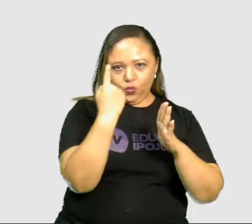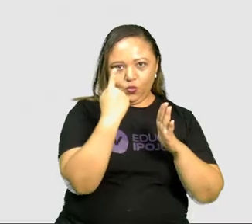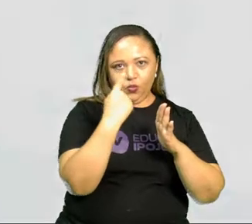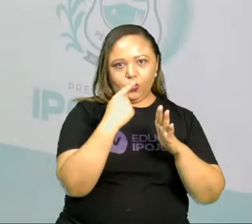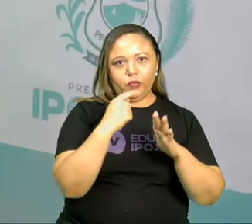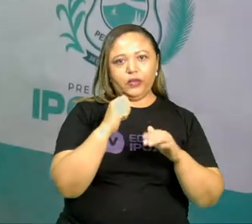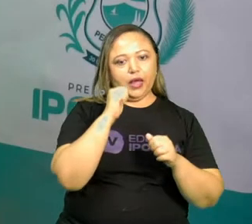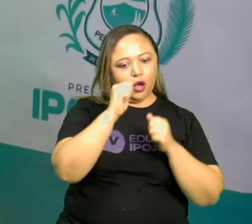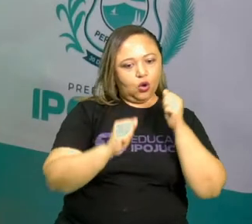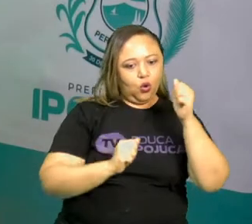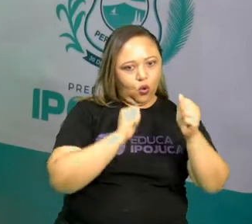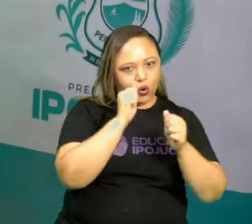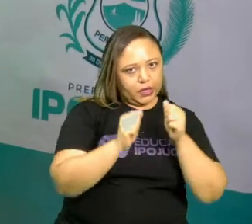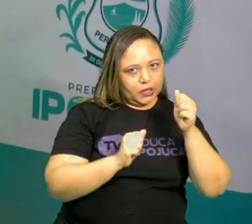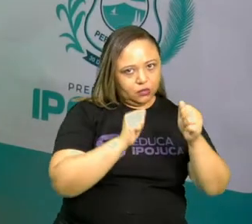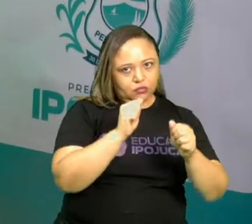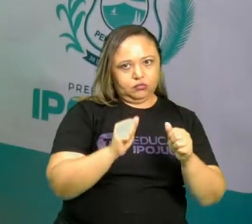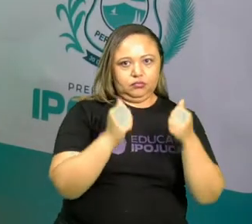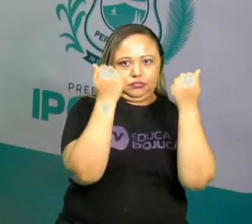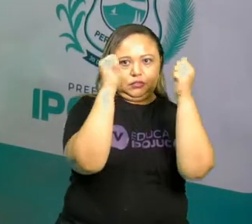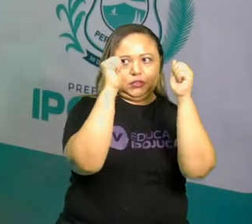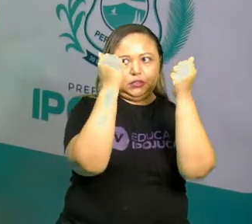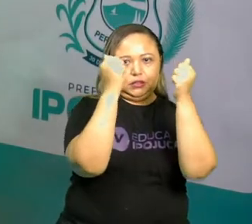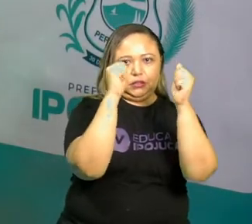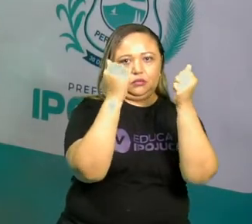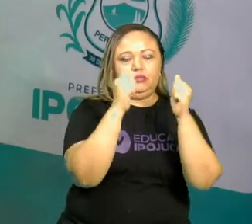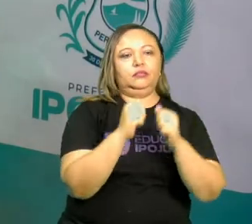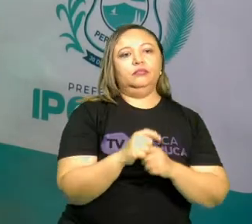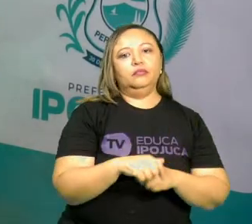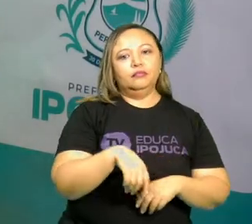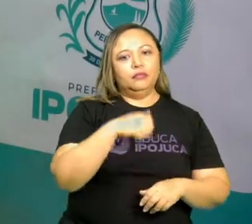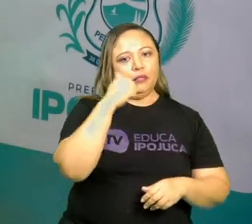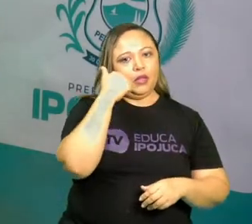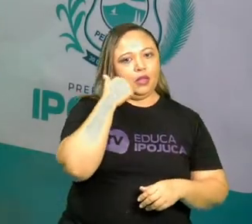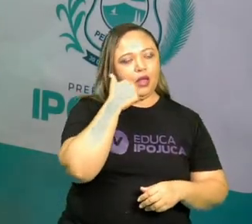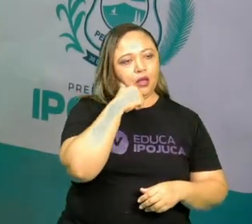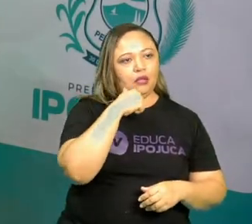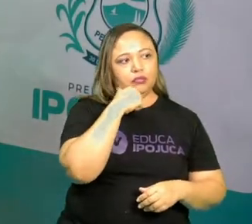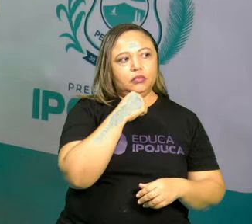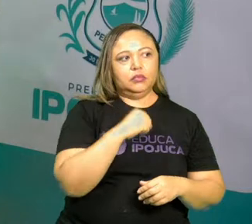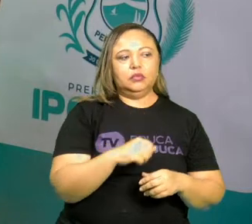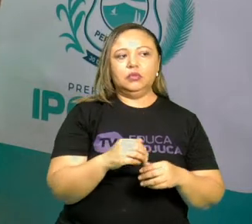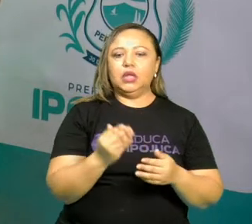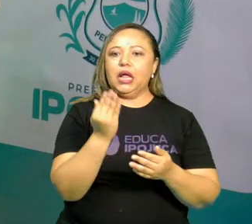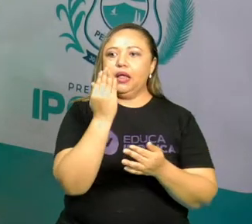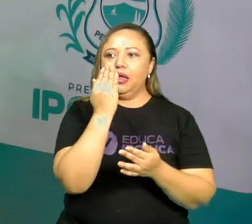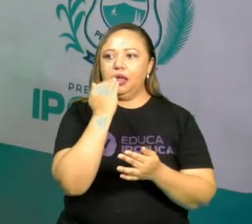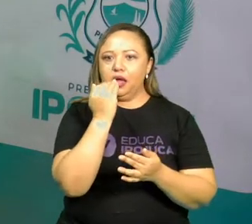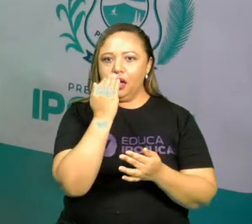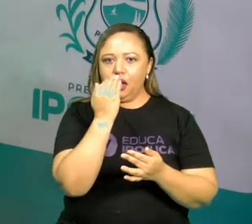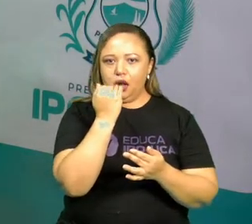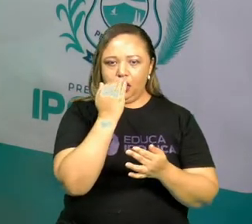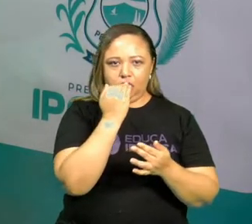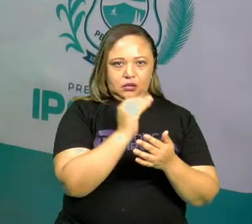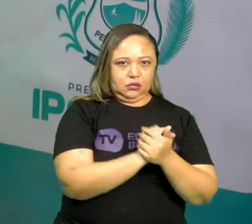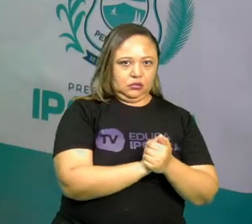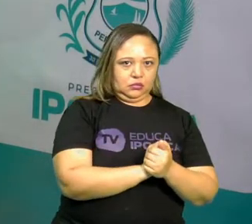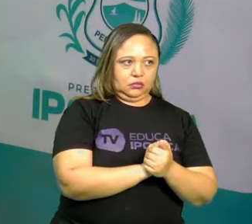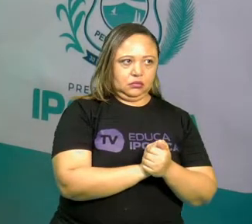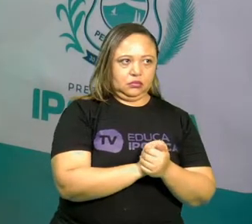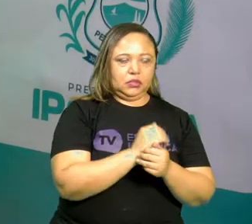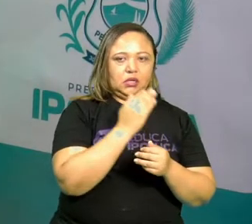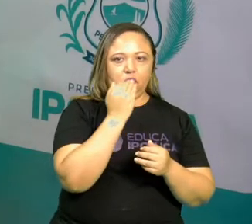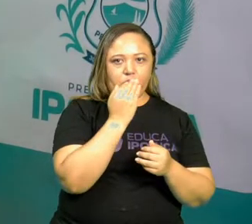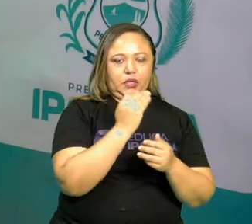exercitar. Então, prática de exercício. Já a segunda situação, comer, alimentar. Então, ela está